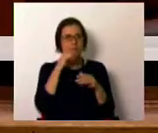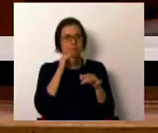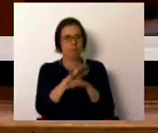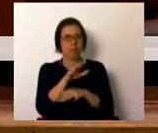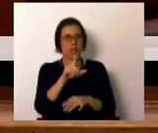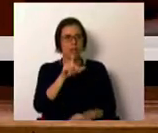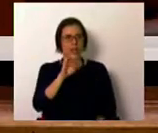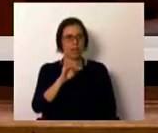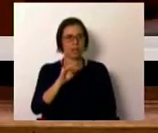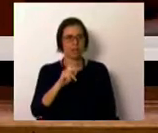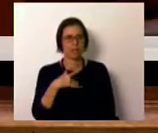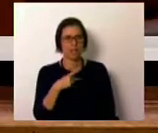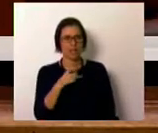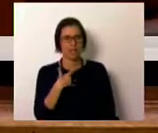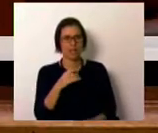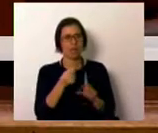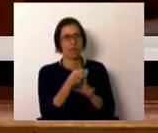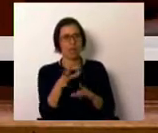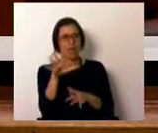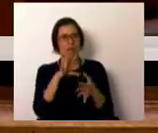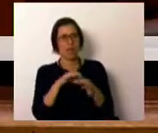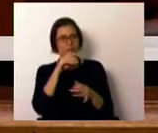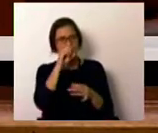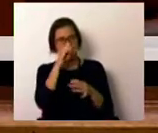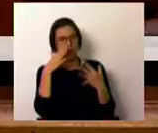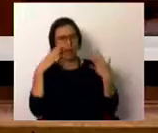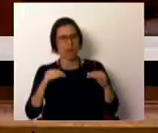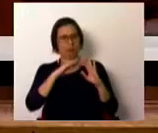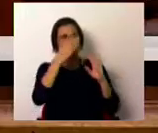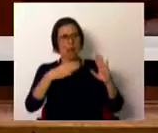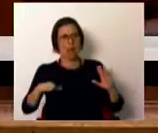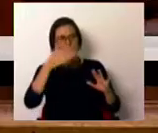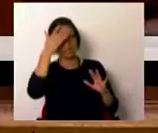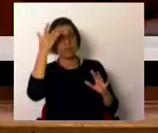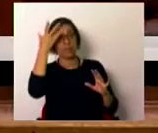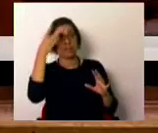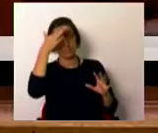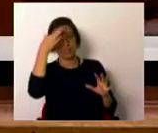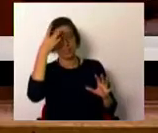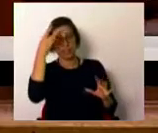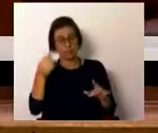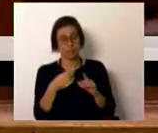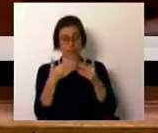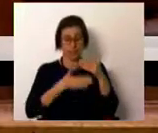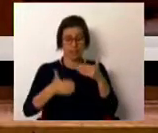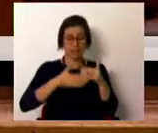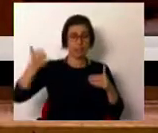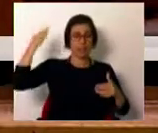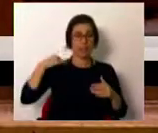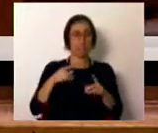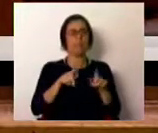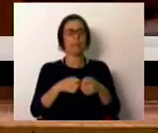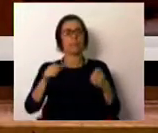Luís Saldanha e demais área do Parque Natural da Arrábida. Há algumas semanas atrás, o